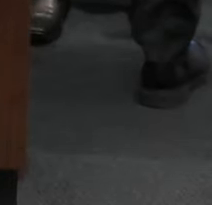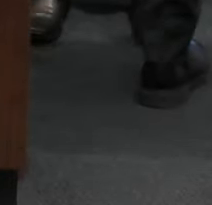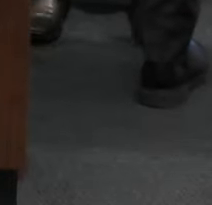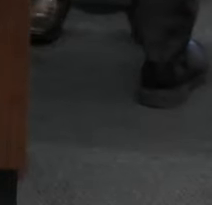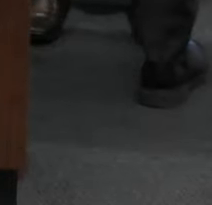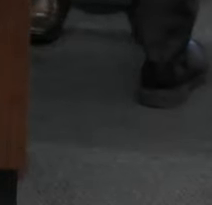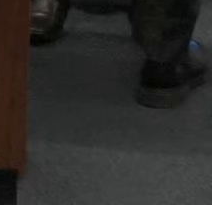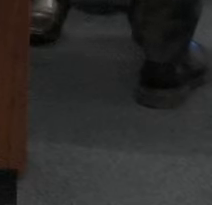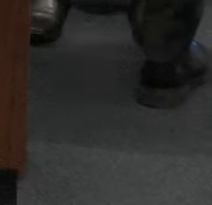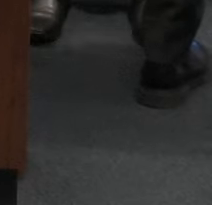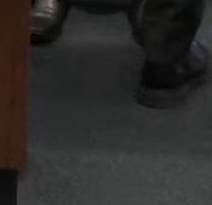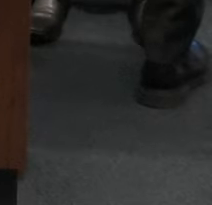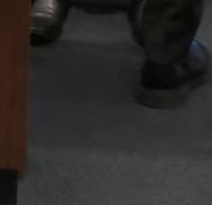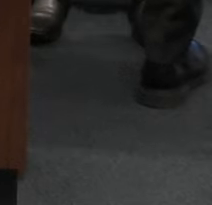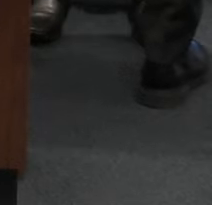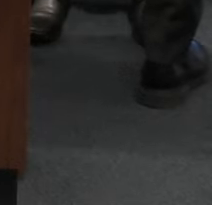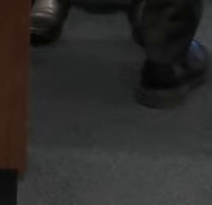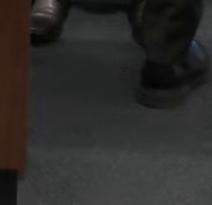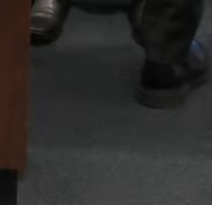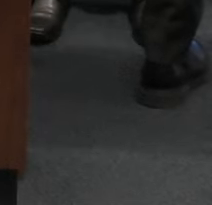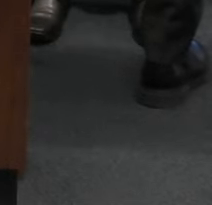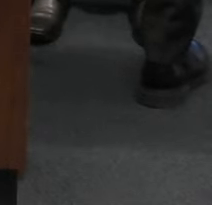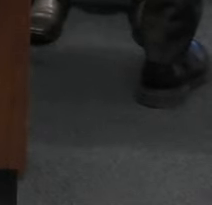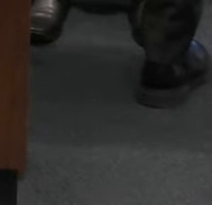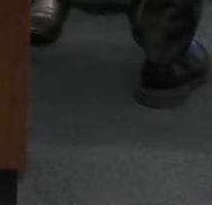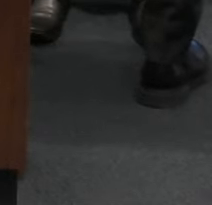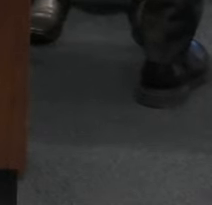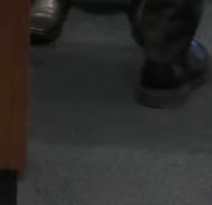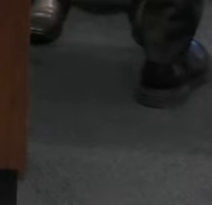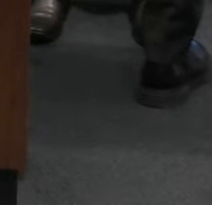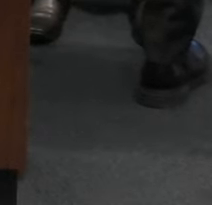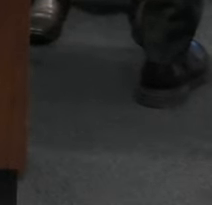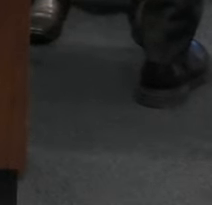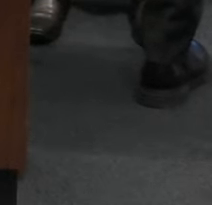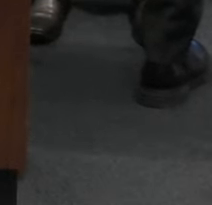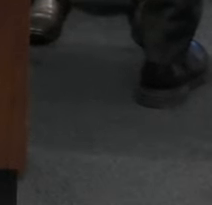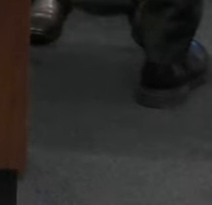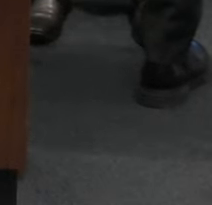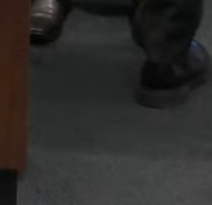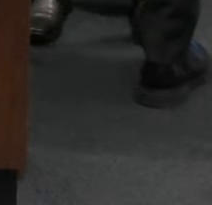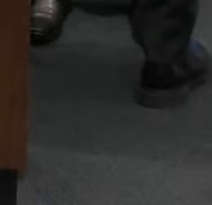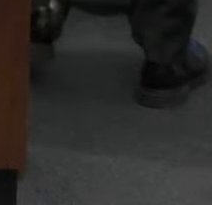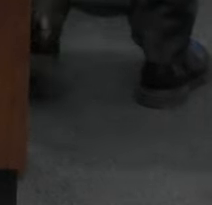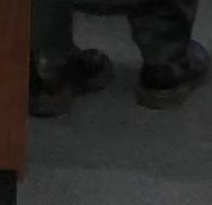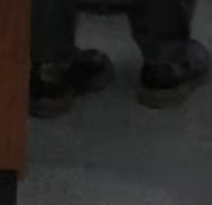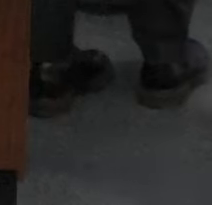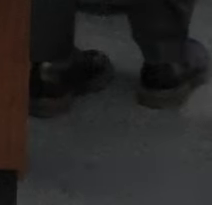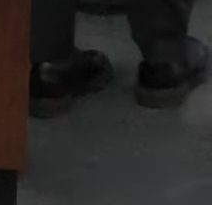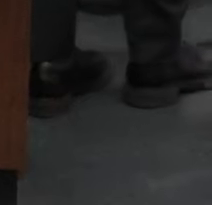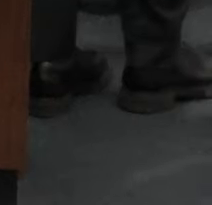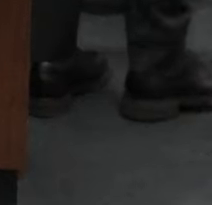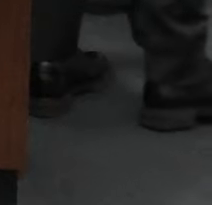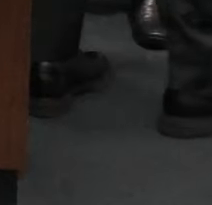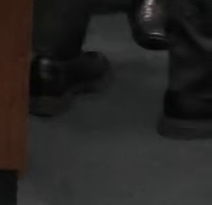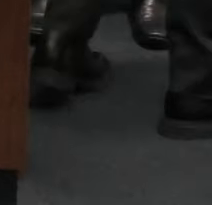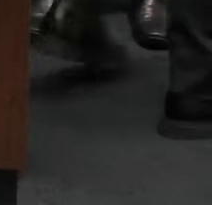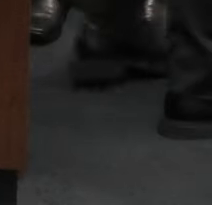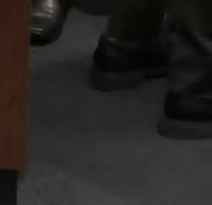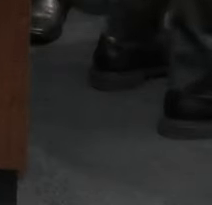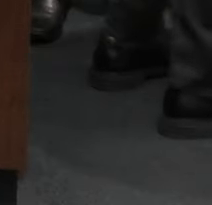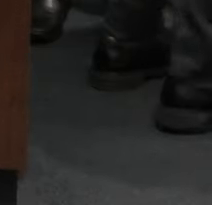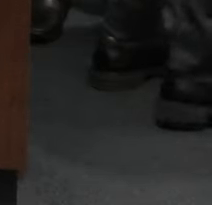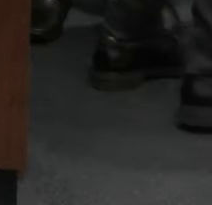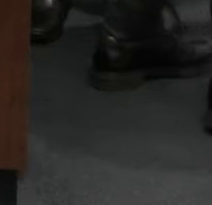de modificação da lei original, que foi objeto de audiência pública,